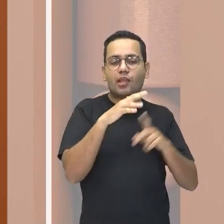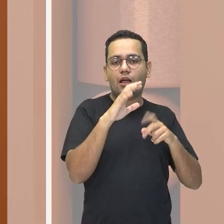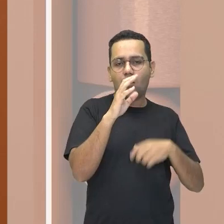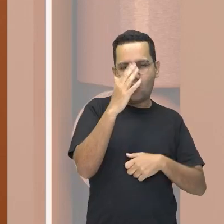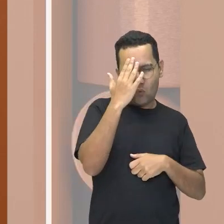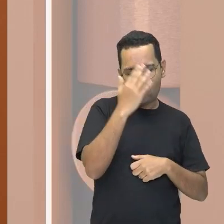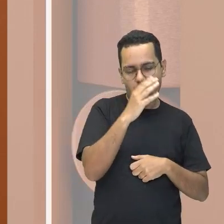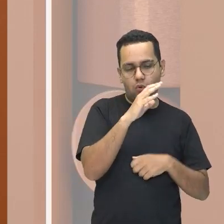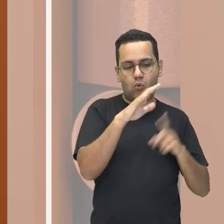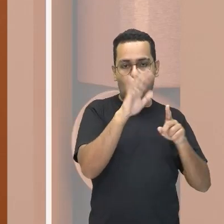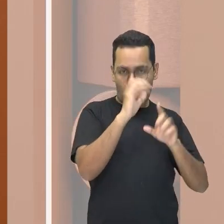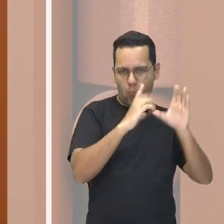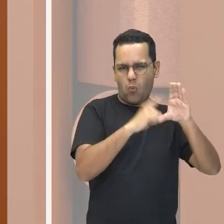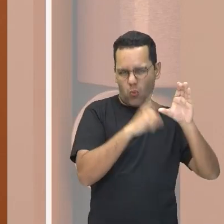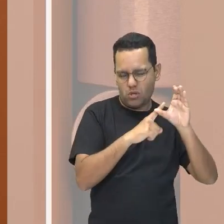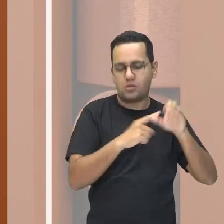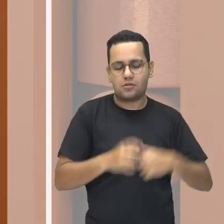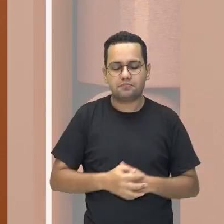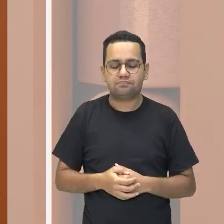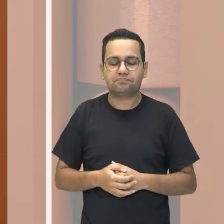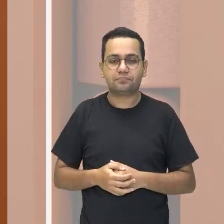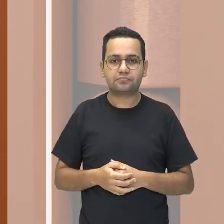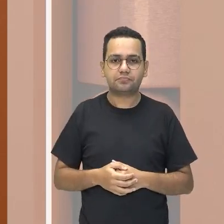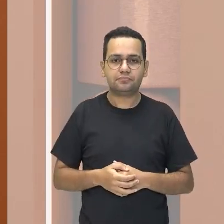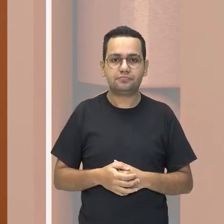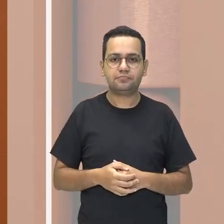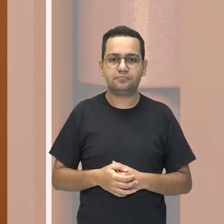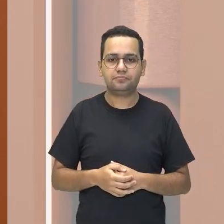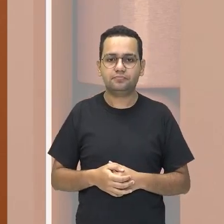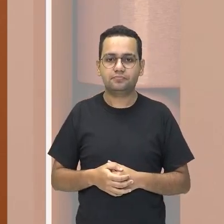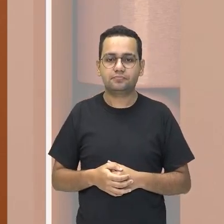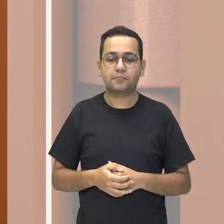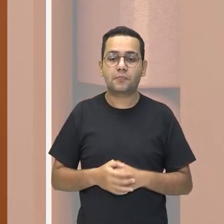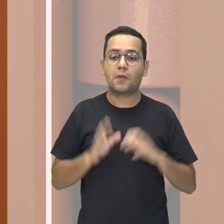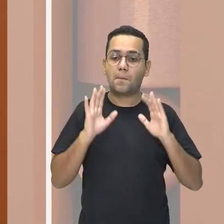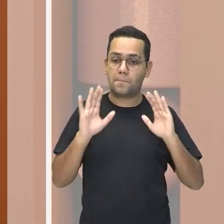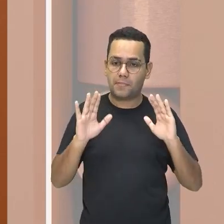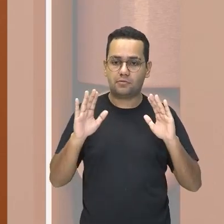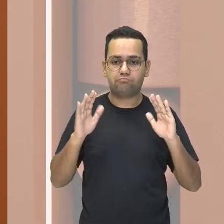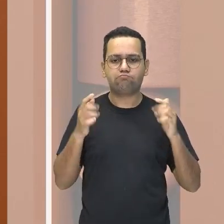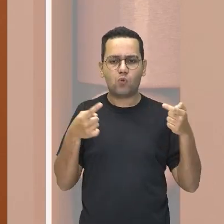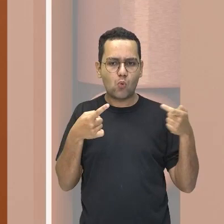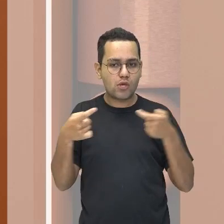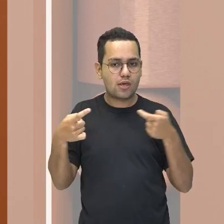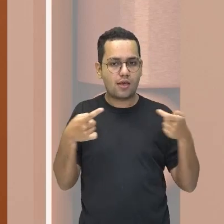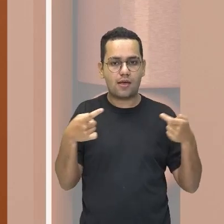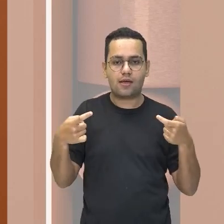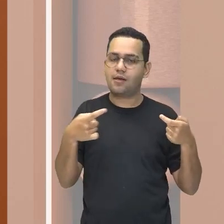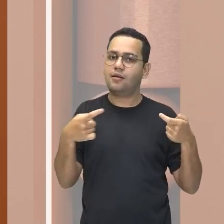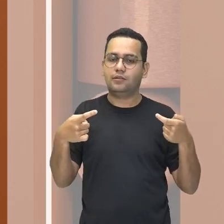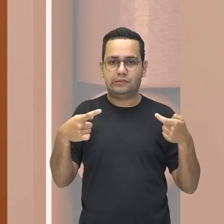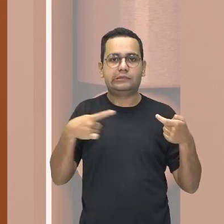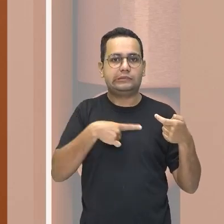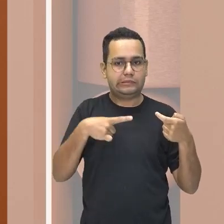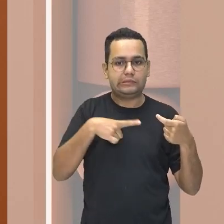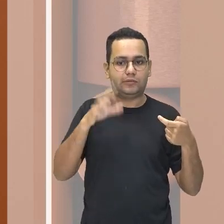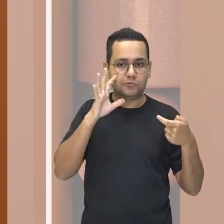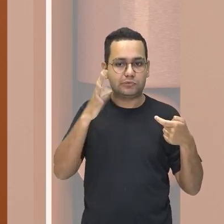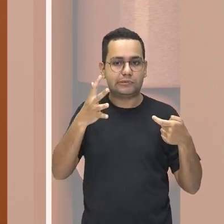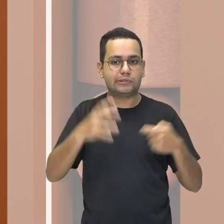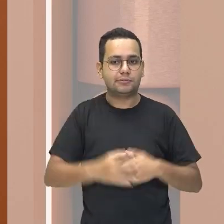gente sabia, eles sabiam e todos sabiam, que um conflito entre essas duas nações seria inevitável, visto